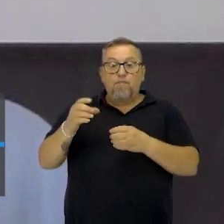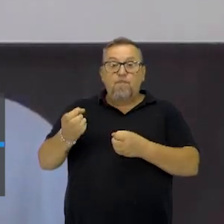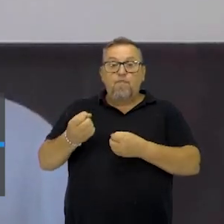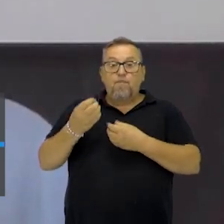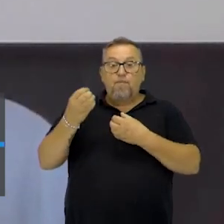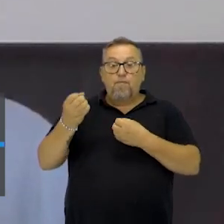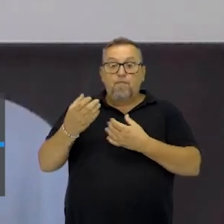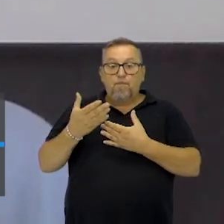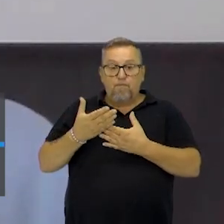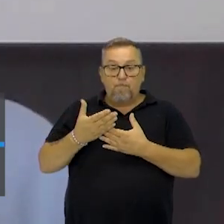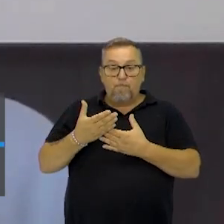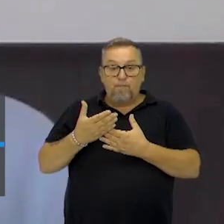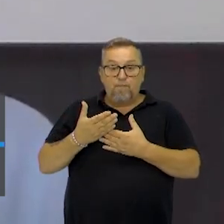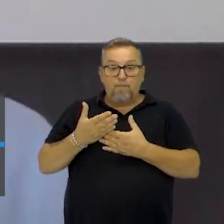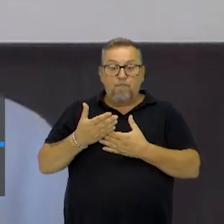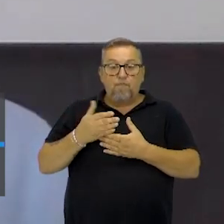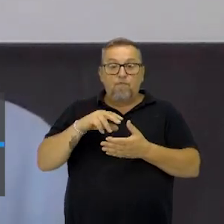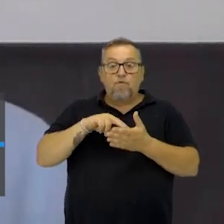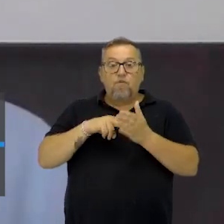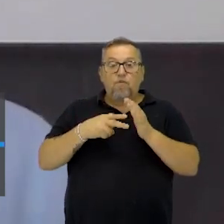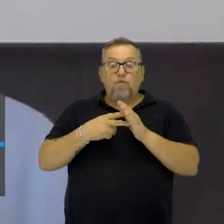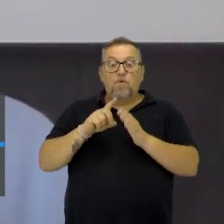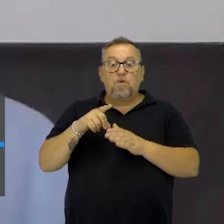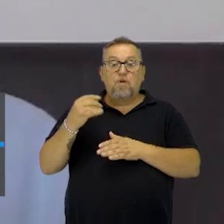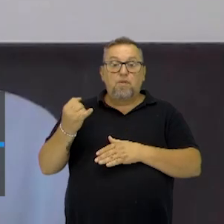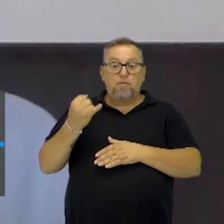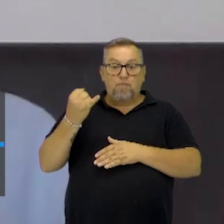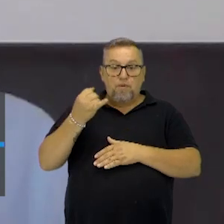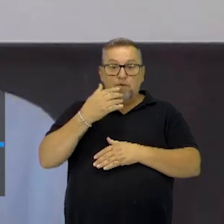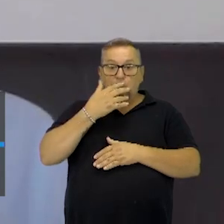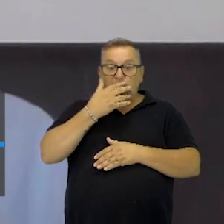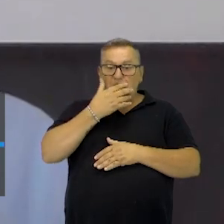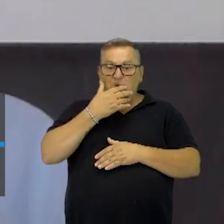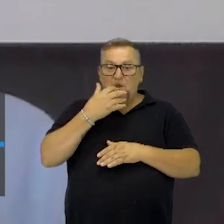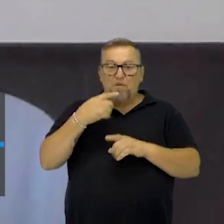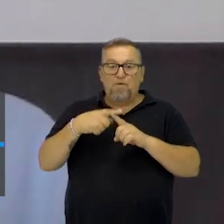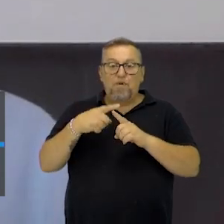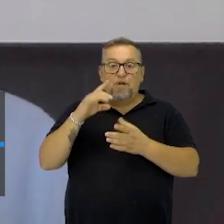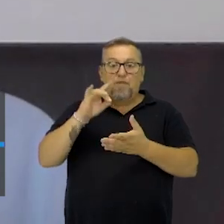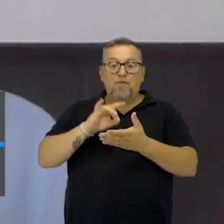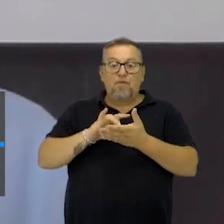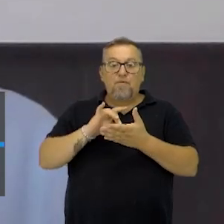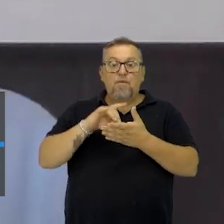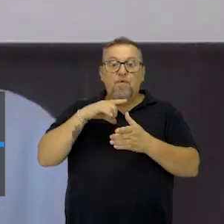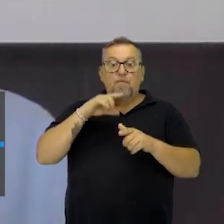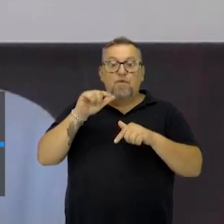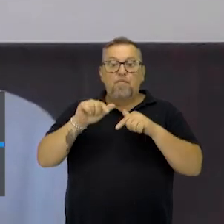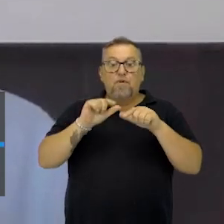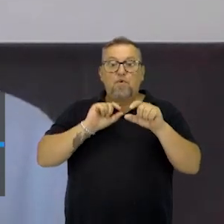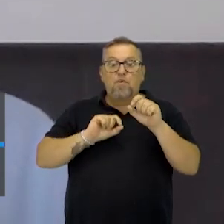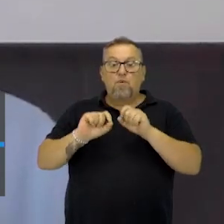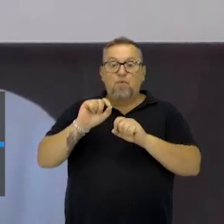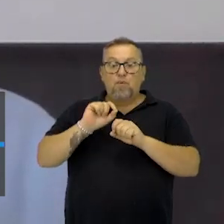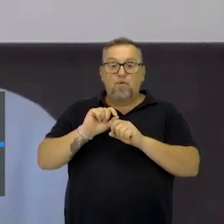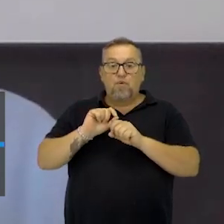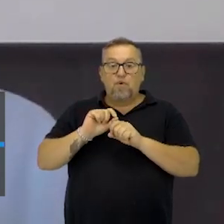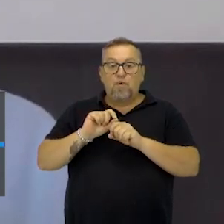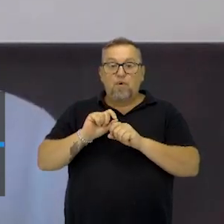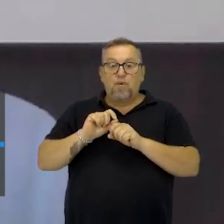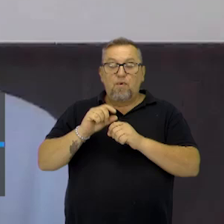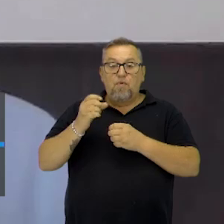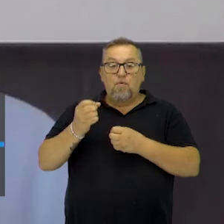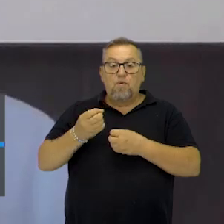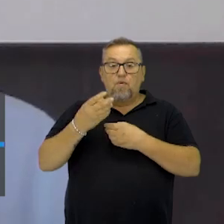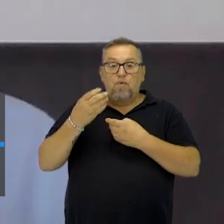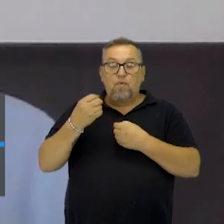estou trazendo ali no artigo científico. E por que é que isso é importante? Né? Porque, na verdade, nós estamos trabalhando com a ciência, com os dados que